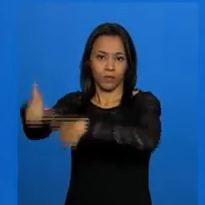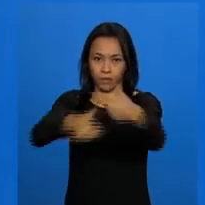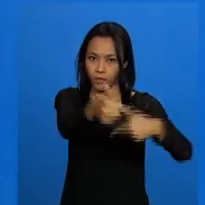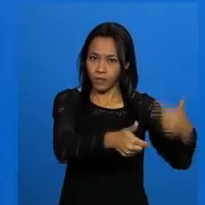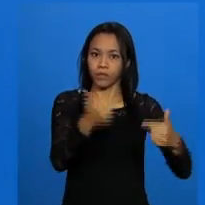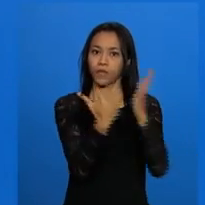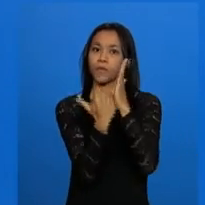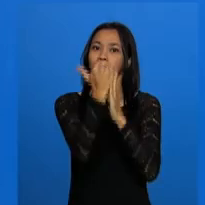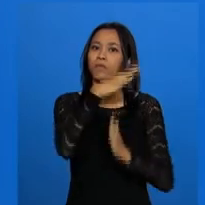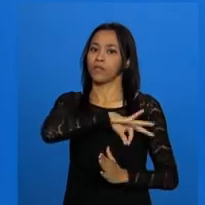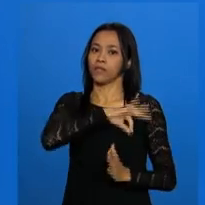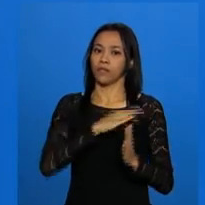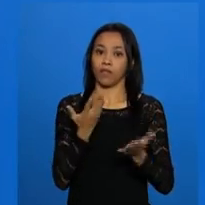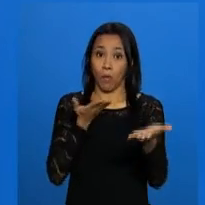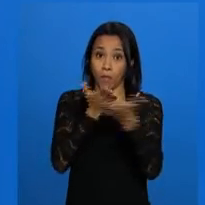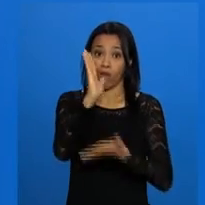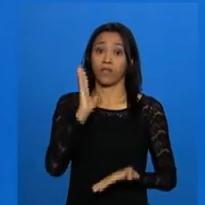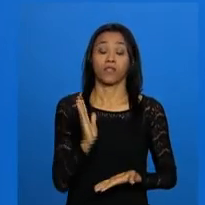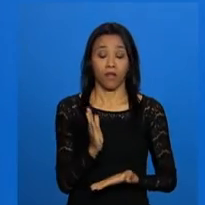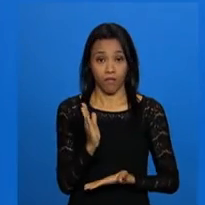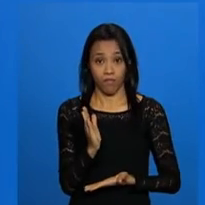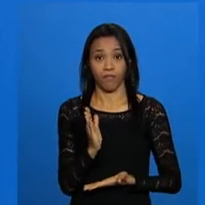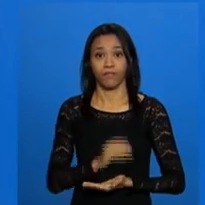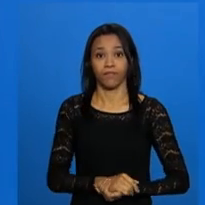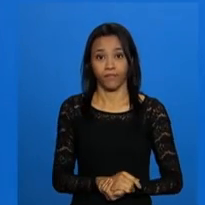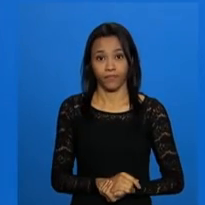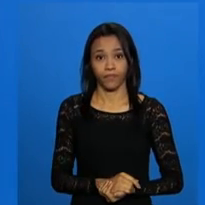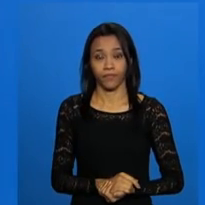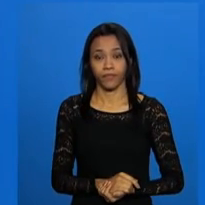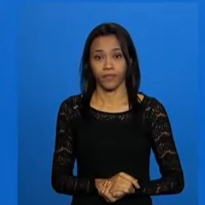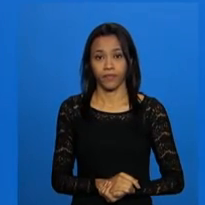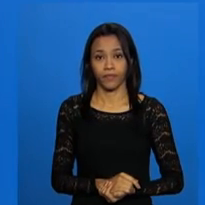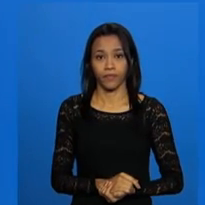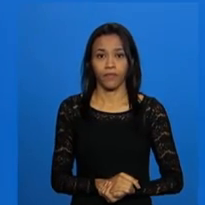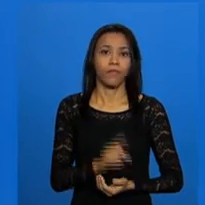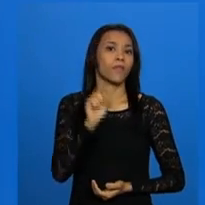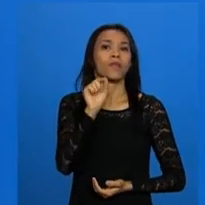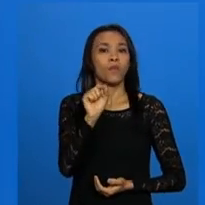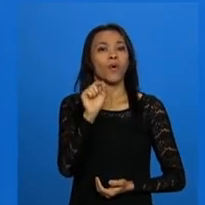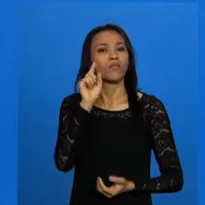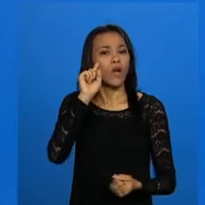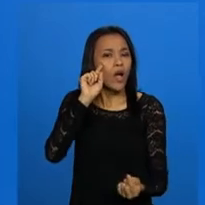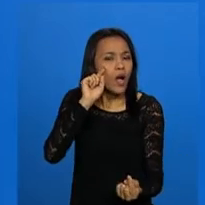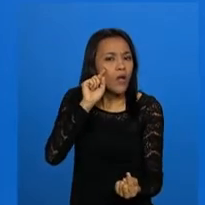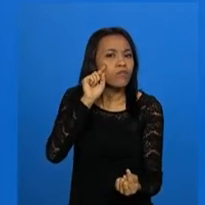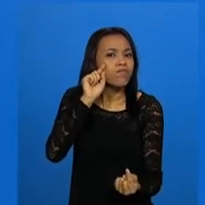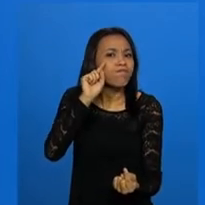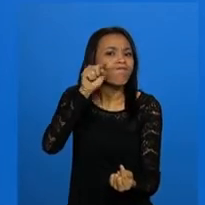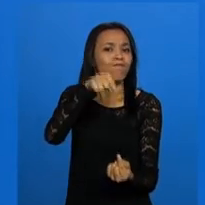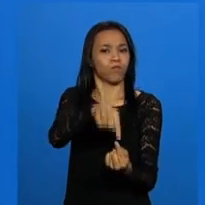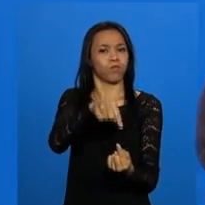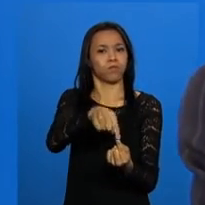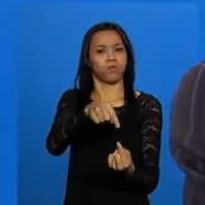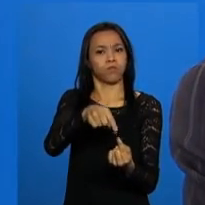contempladas com a aprovação por acordo, a votação simbólica,